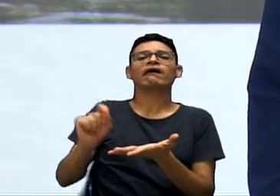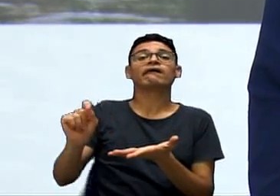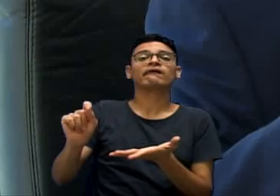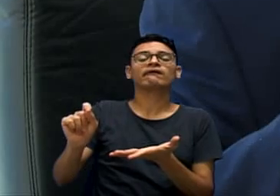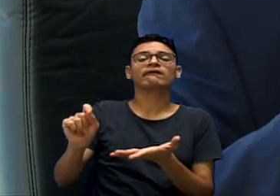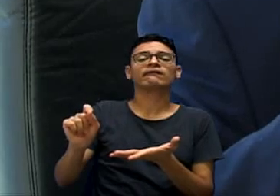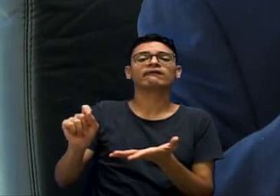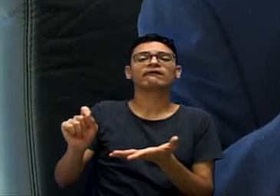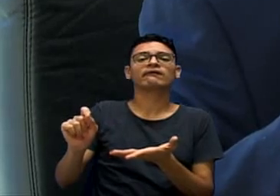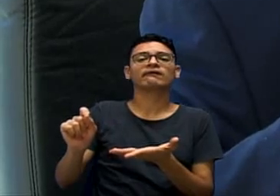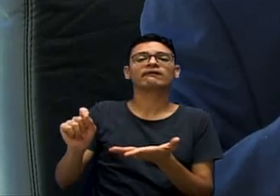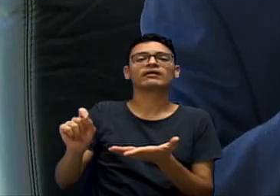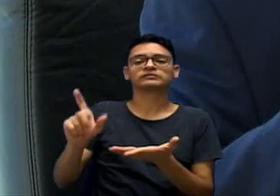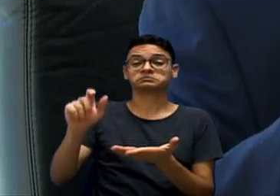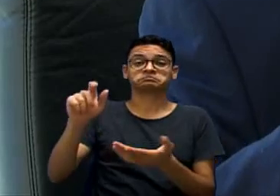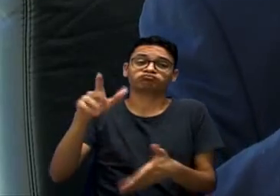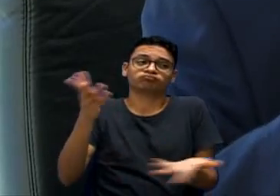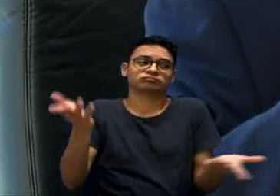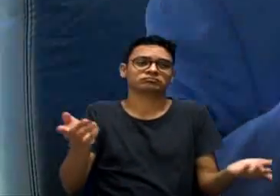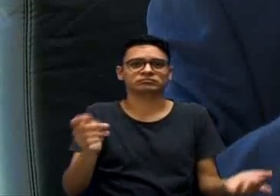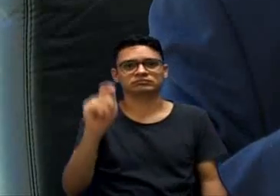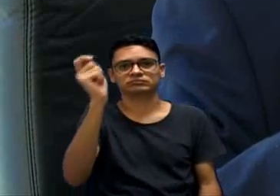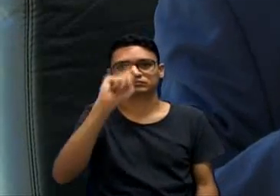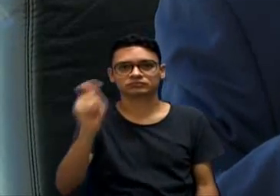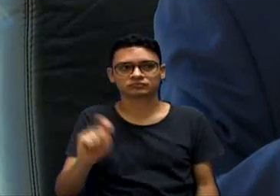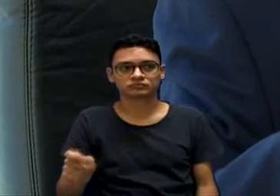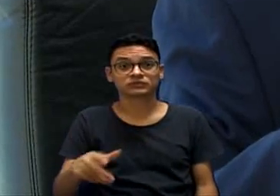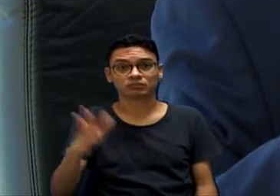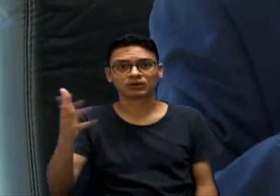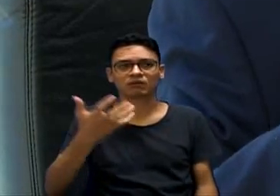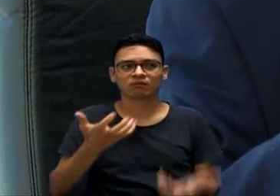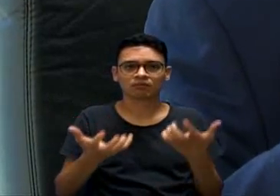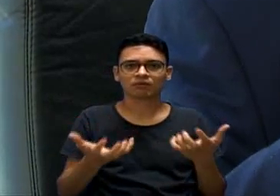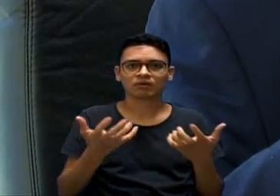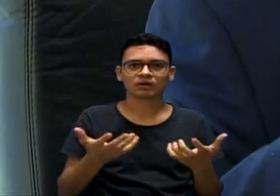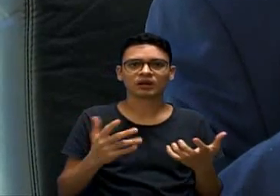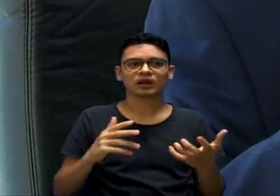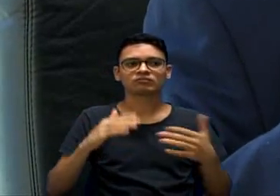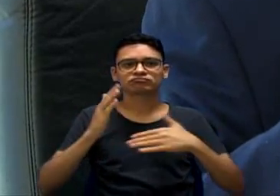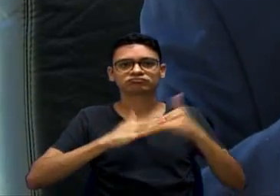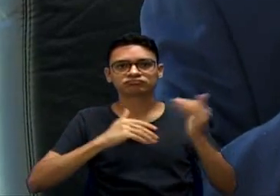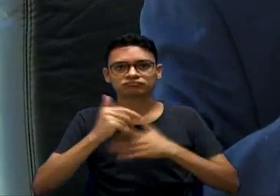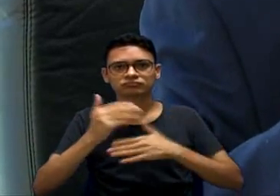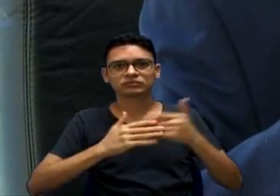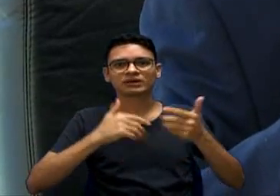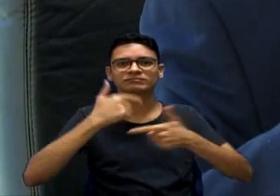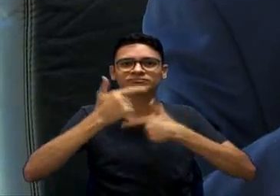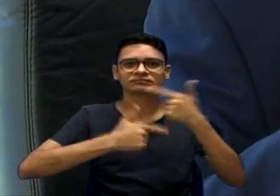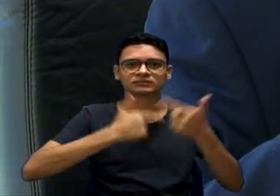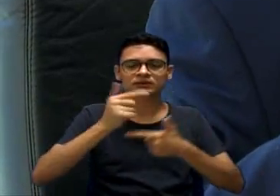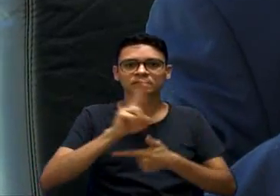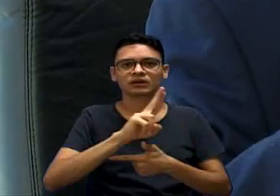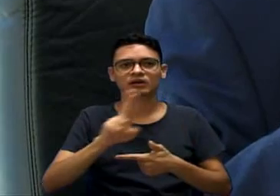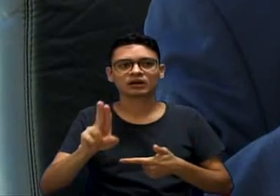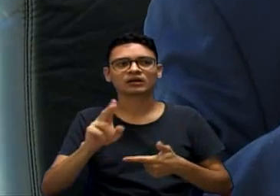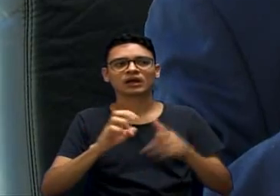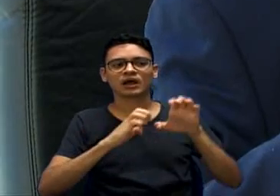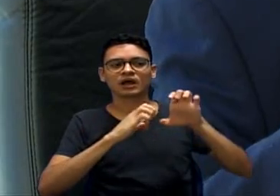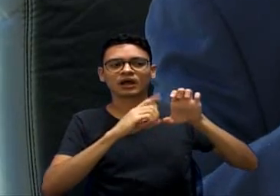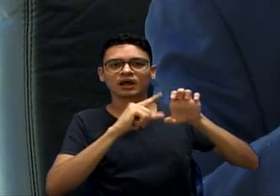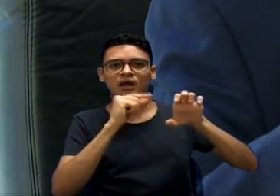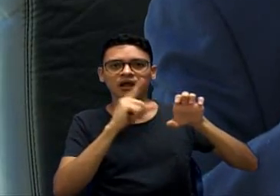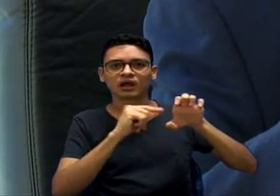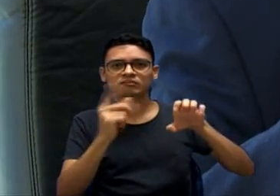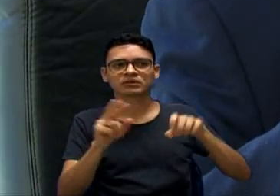Às vezes, as instituições da cidade que têm o interesse em fazer esse trabalho voltado ao empreendedorismo. Então, somente isso, de